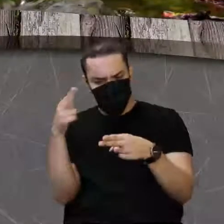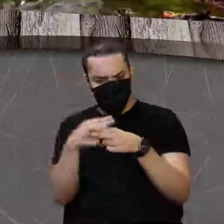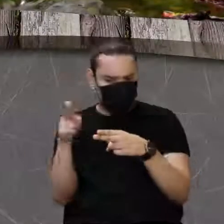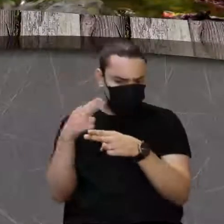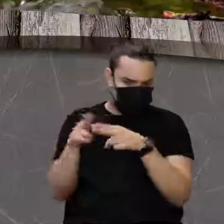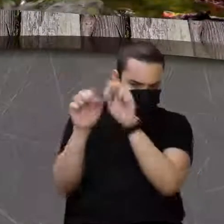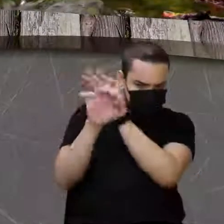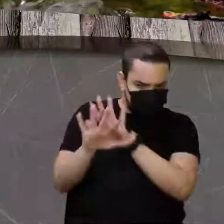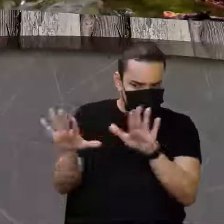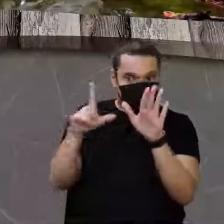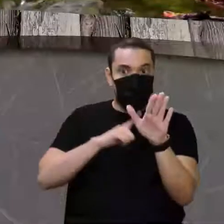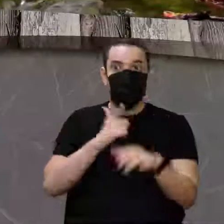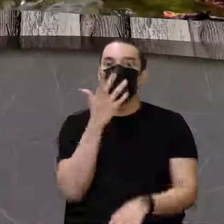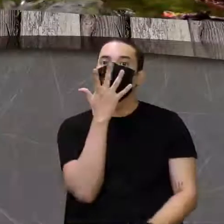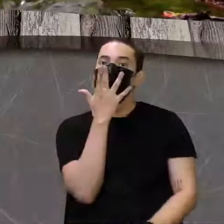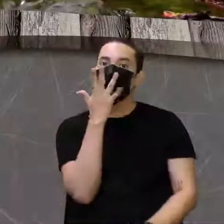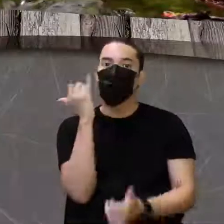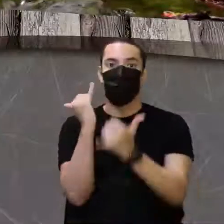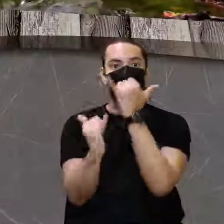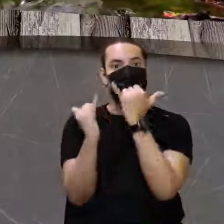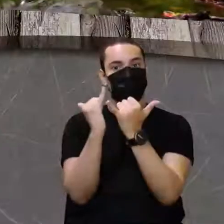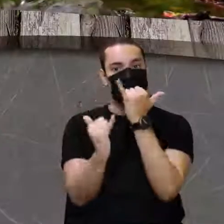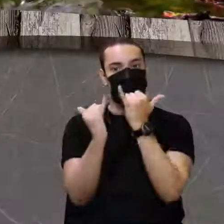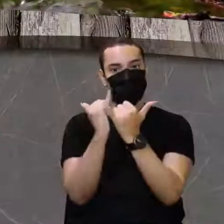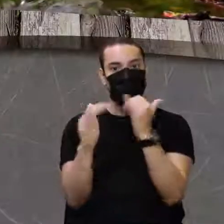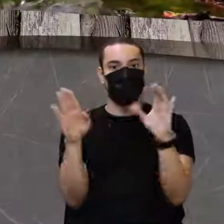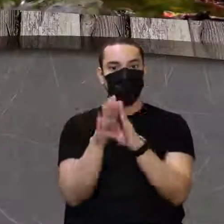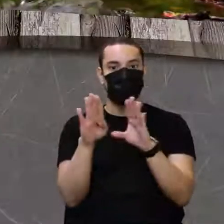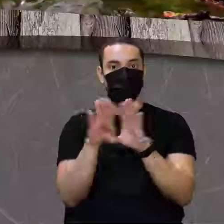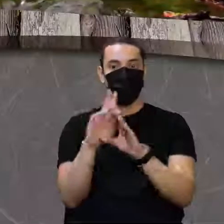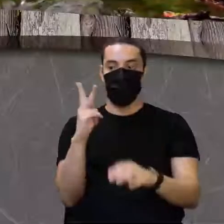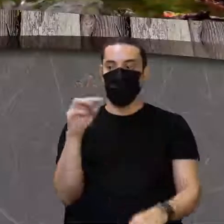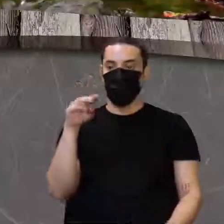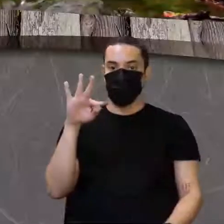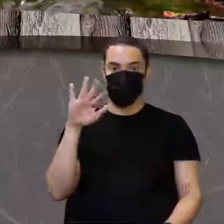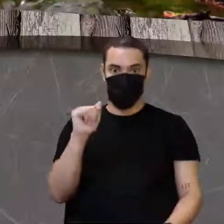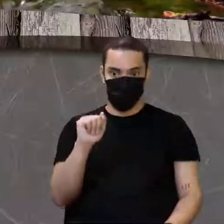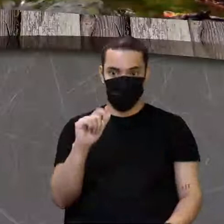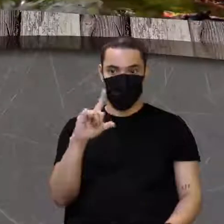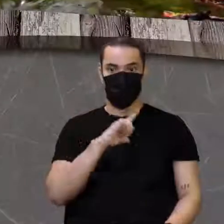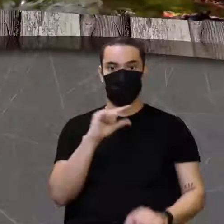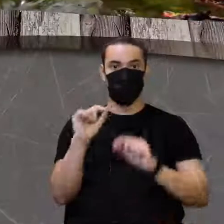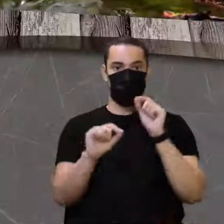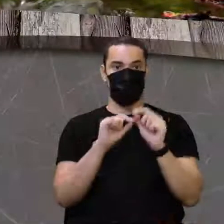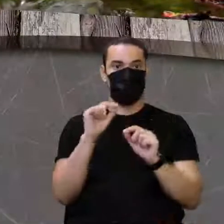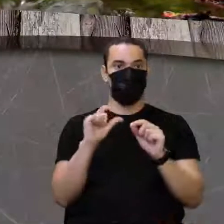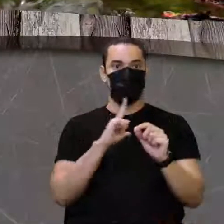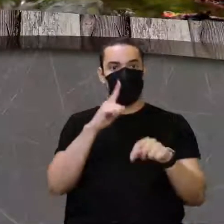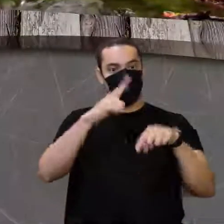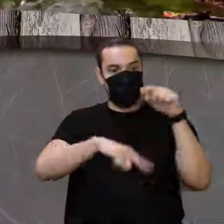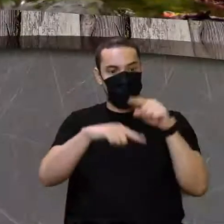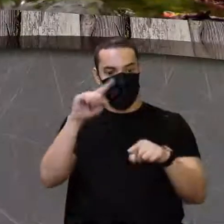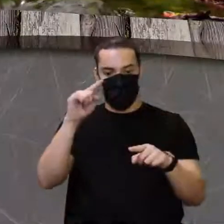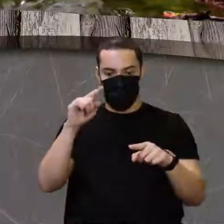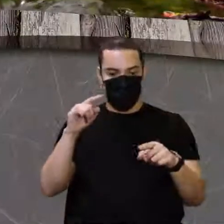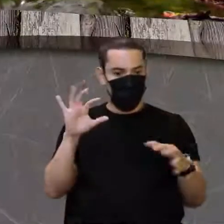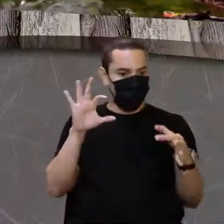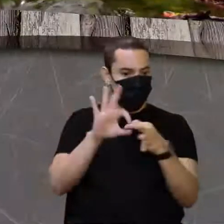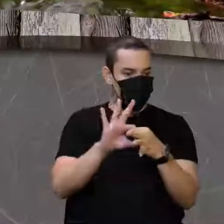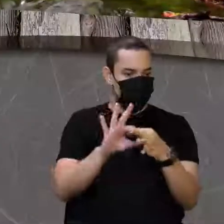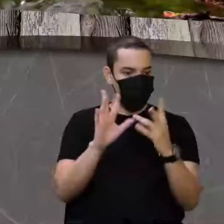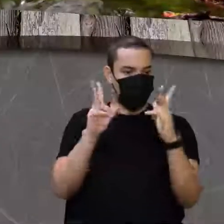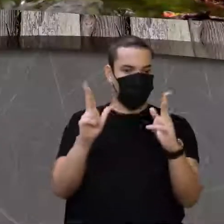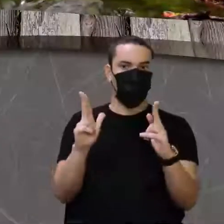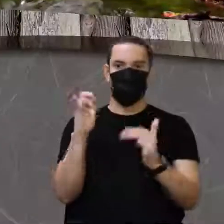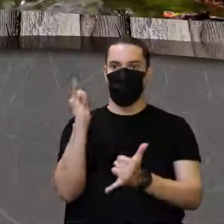tem a cor semelhante ao ambiente. E homotipia, quando ele se assemelha a objeto, a alguma estrutura presente